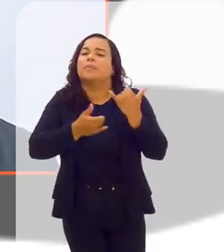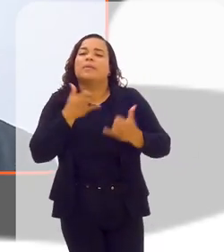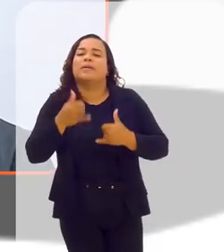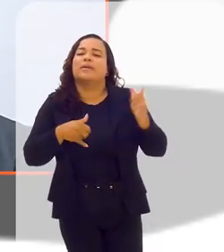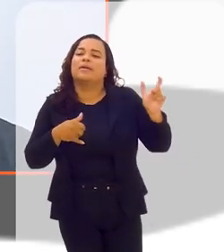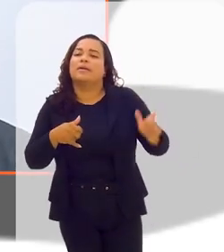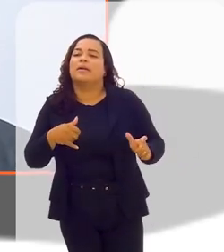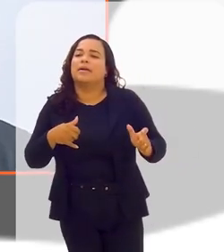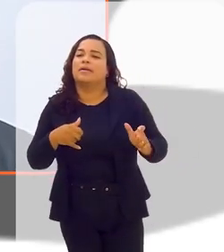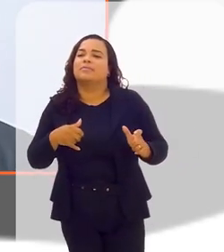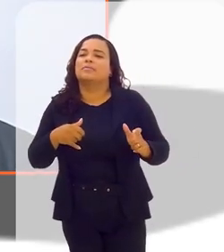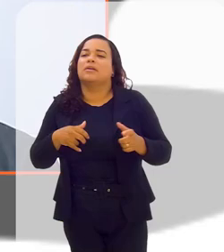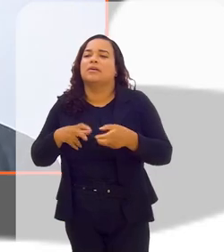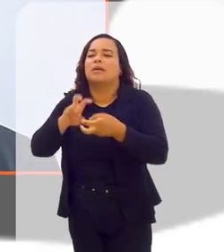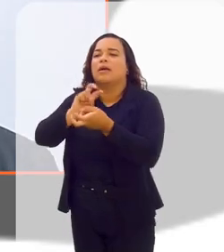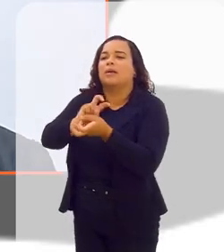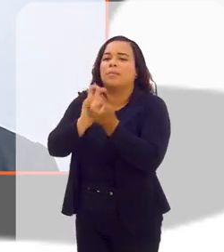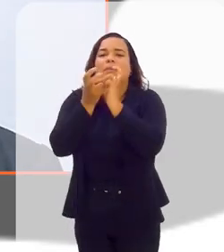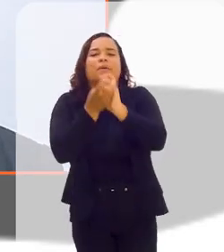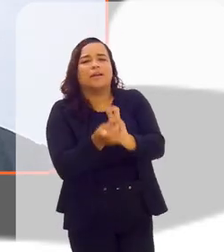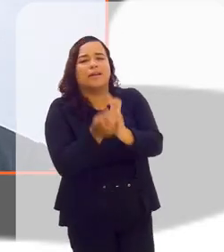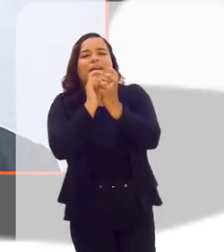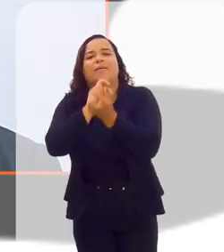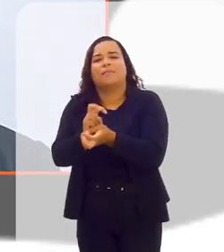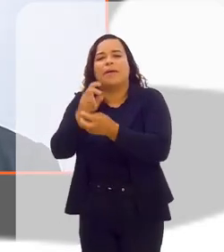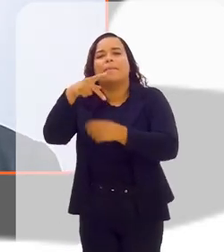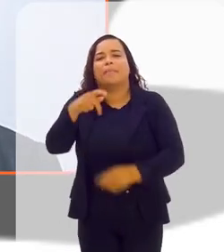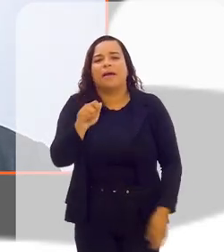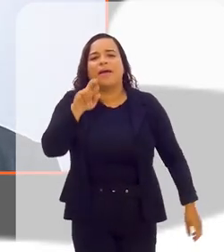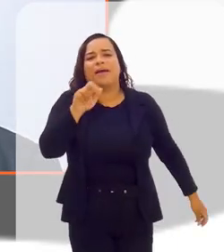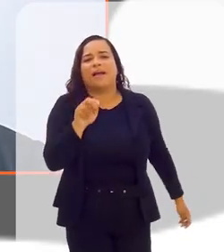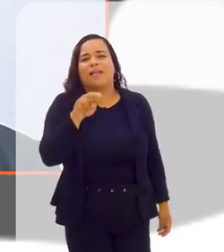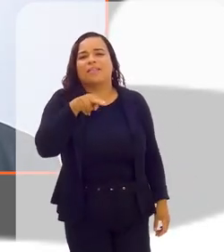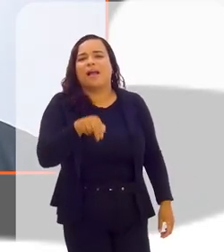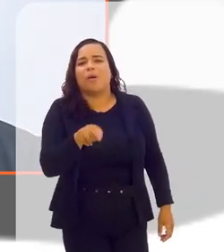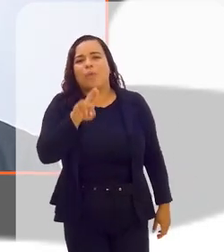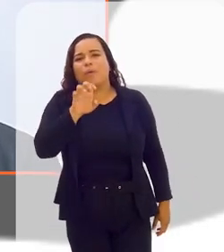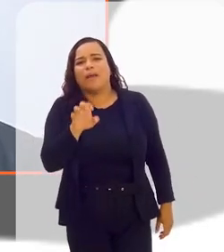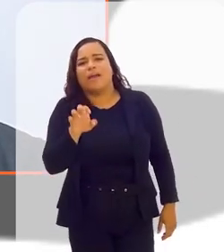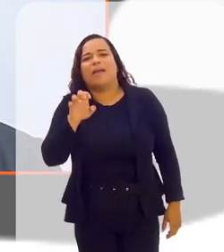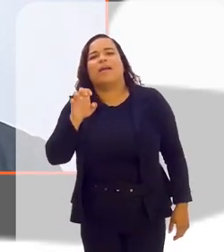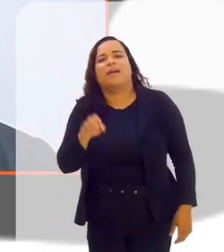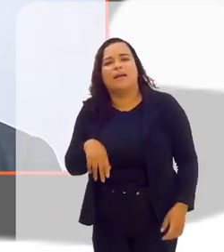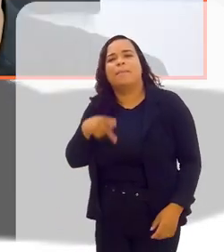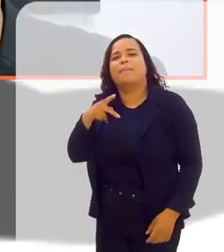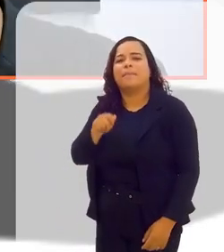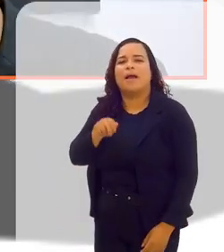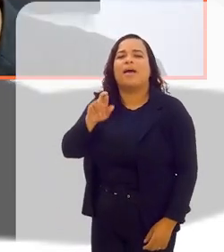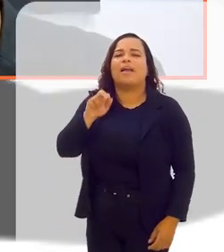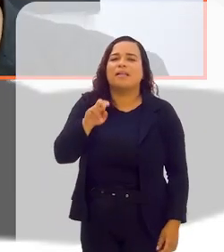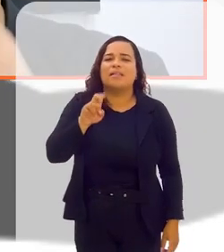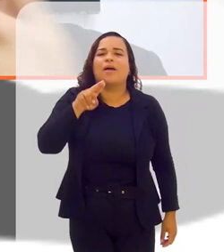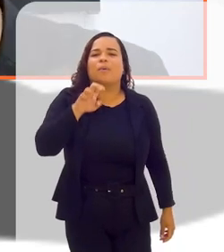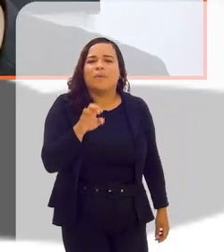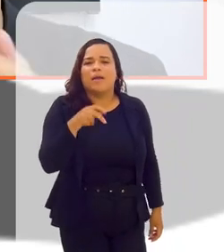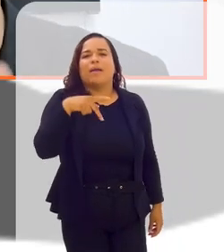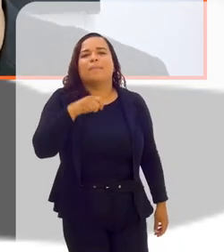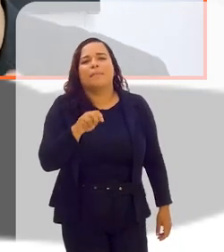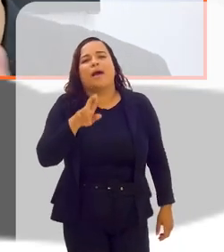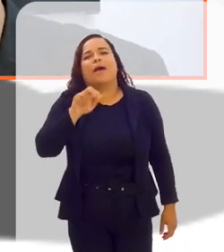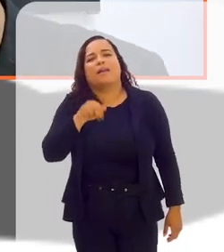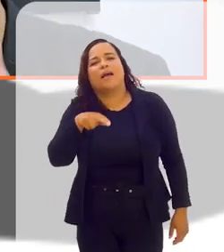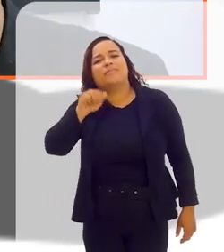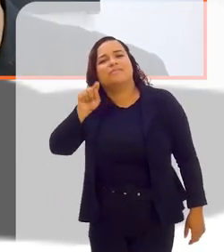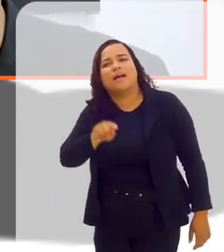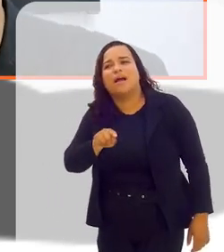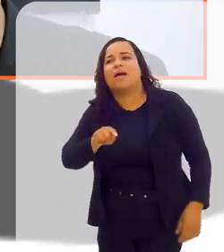estava brincando com ele com aquela música da capoeira lá, Paranauê, Paranauê, Paraná. Eu comecei a brincar com ele,